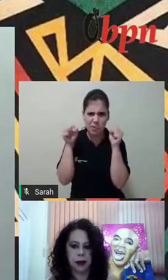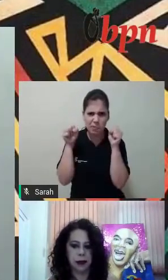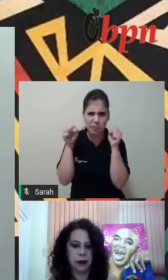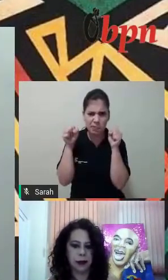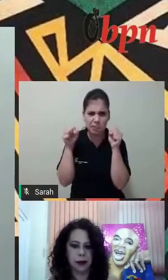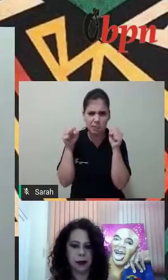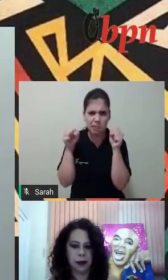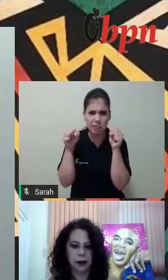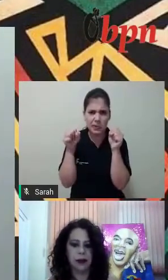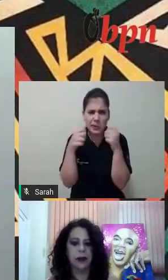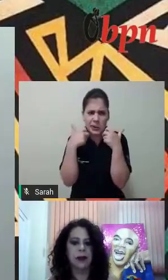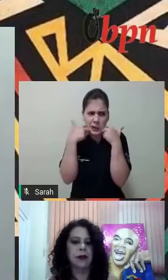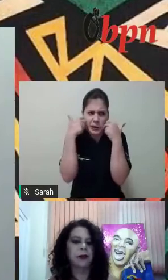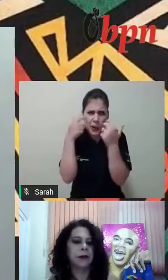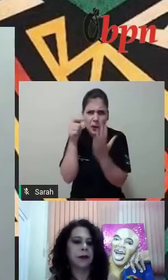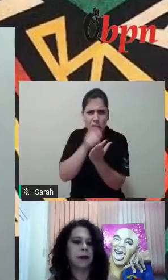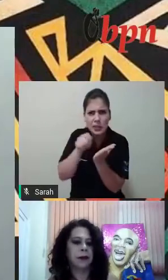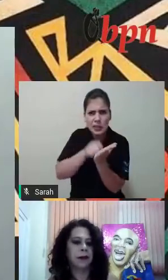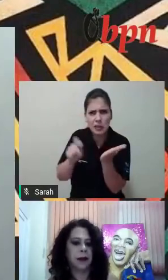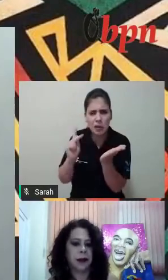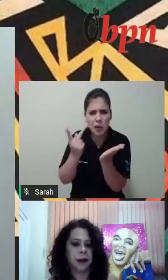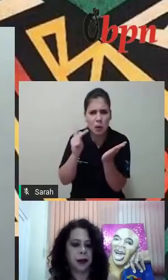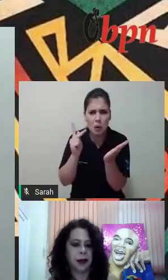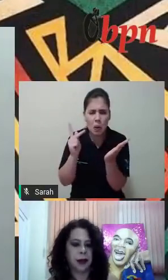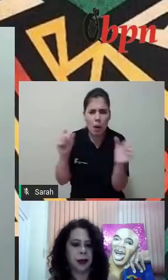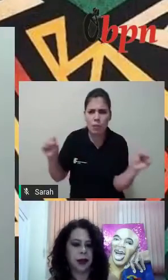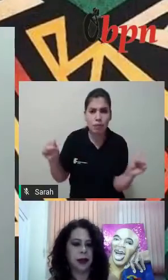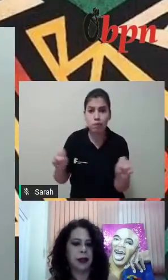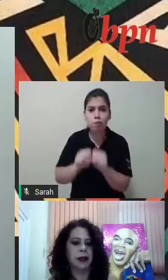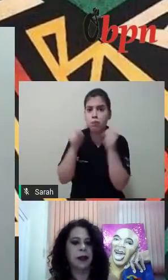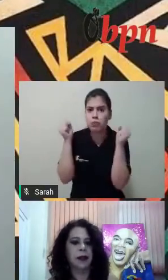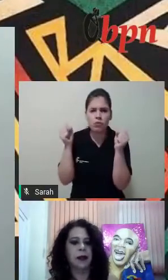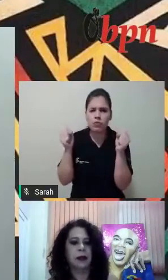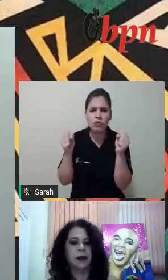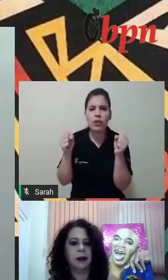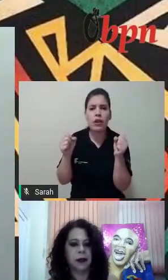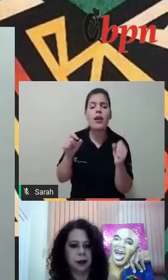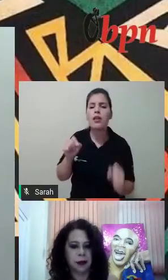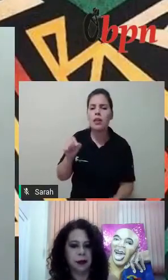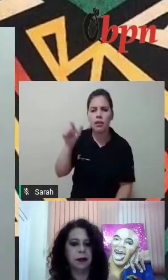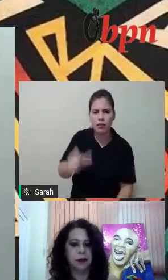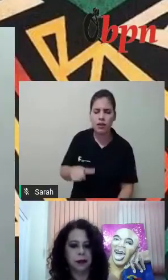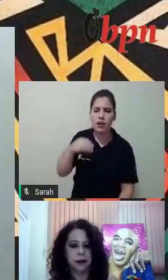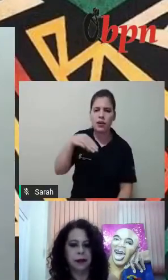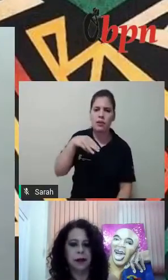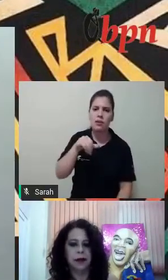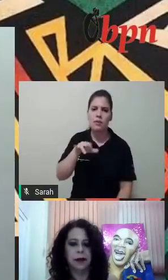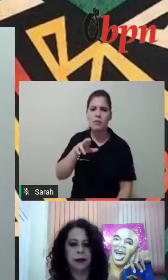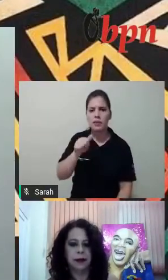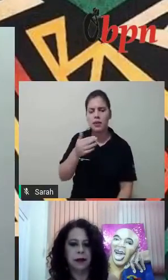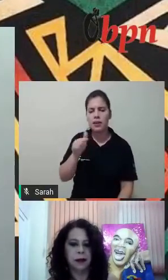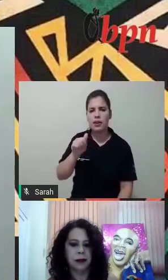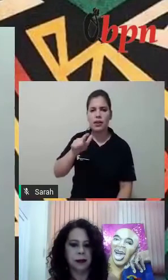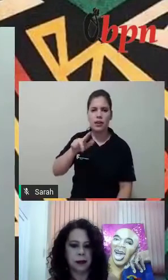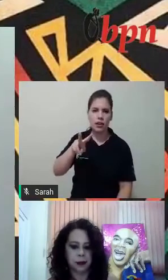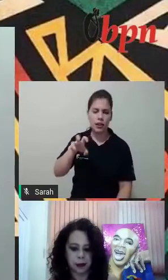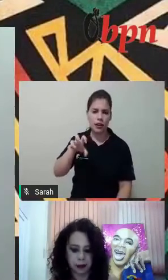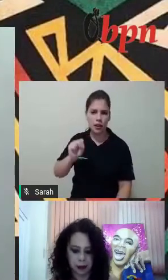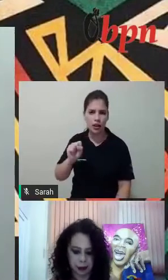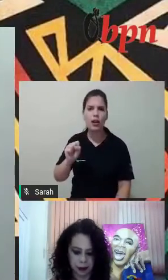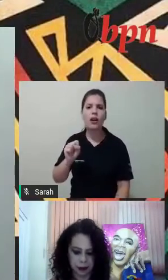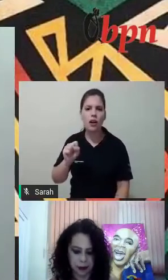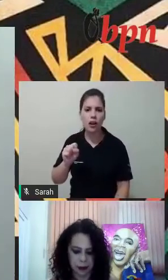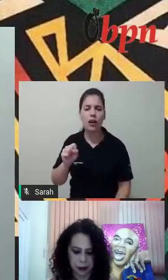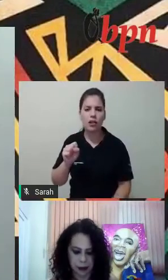com esse acanhamento e faz isso com muita competência é Mira Alves, quando ela cria as personagens delas toda em